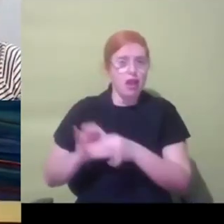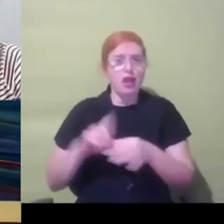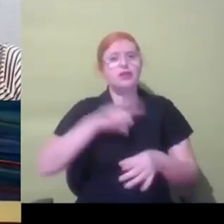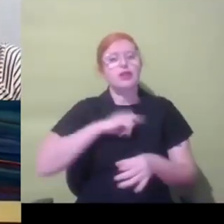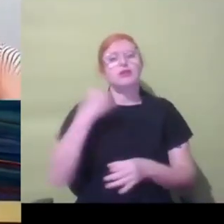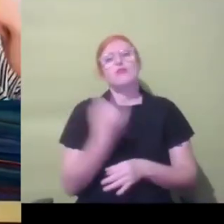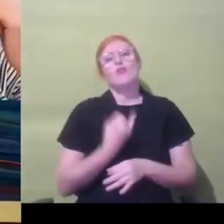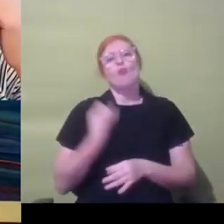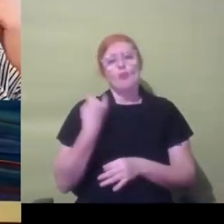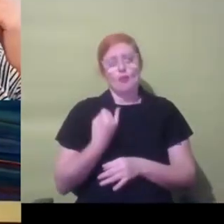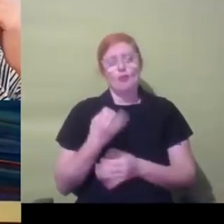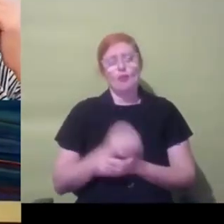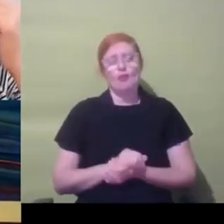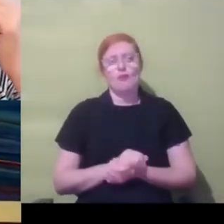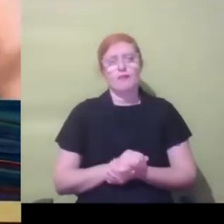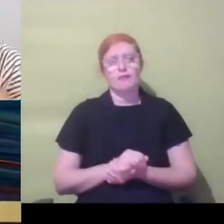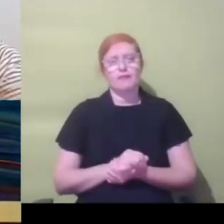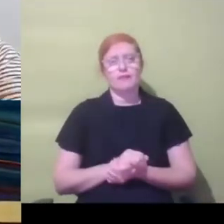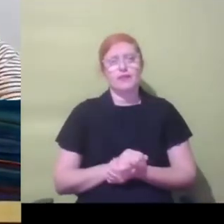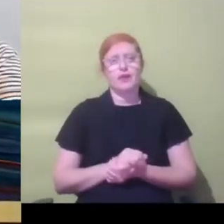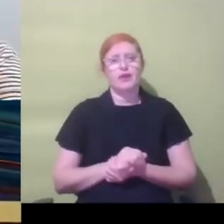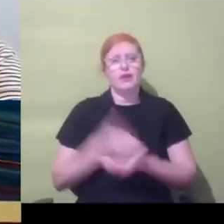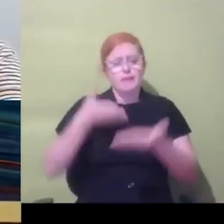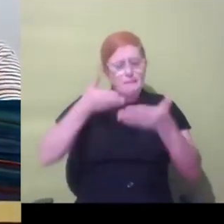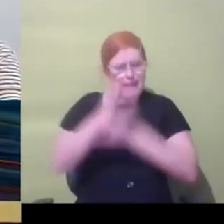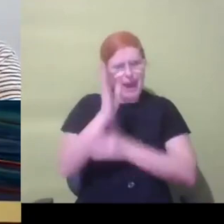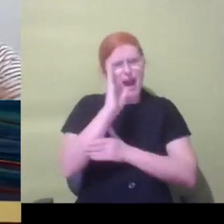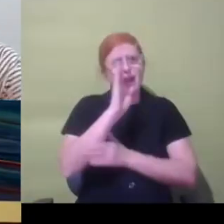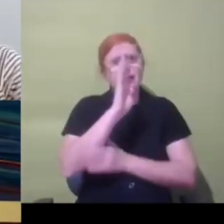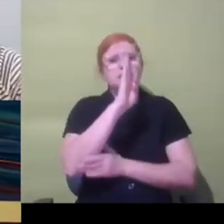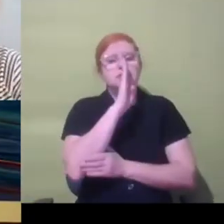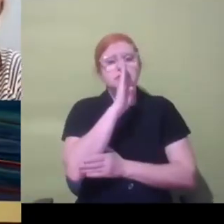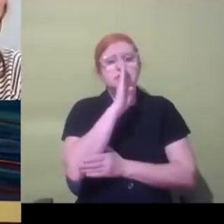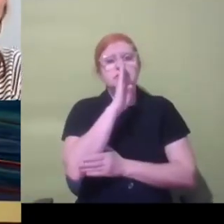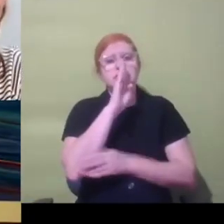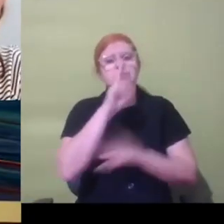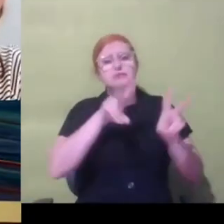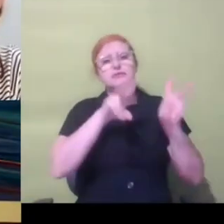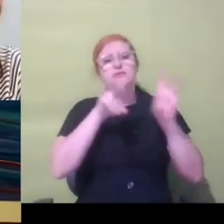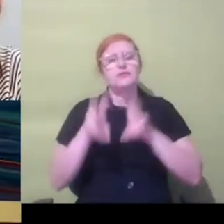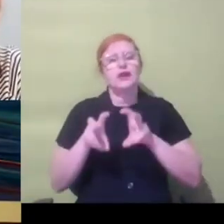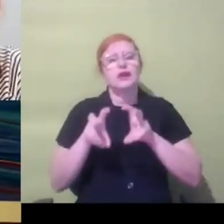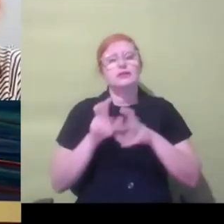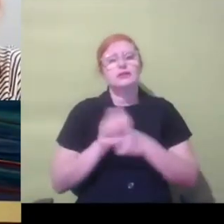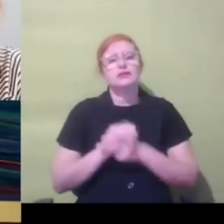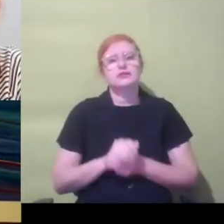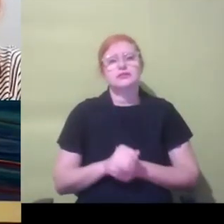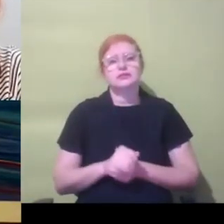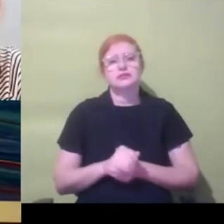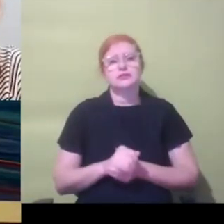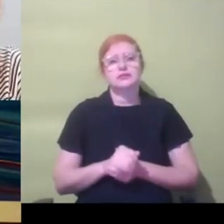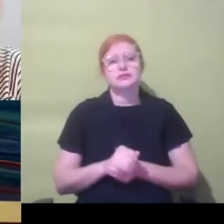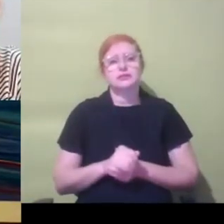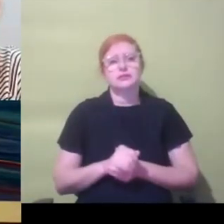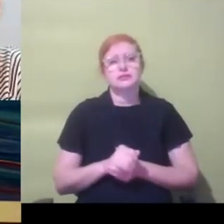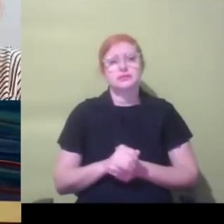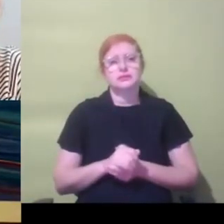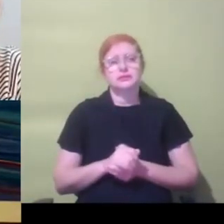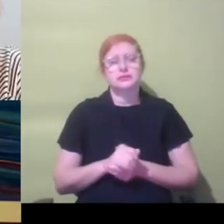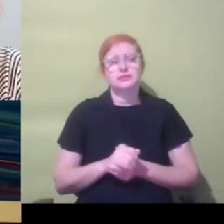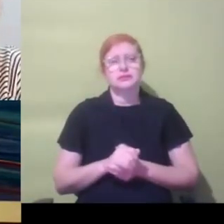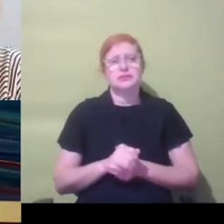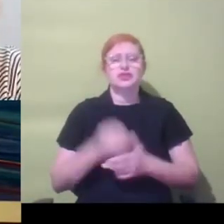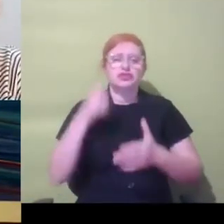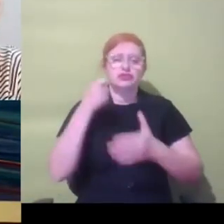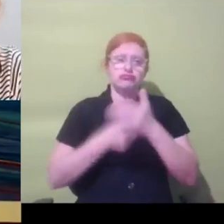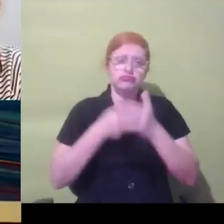si. E o Rompendo Silêncios, ele diz respeito a Audre Lorde, mas a gente